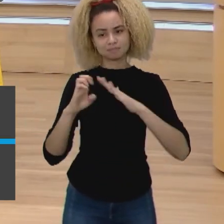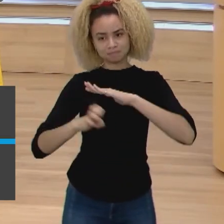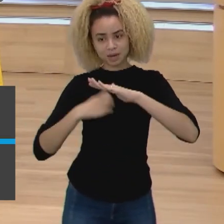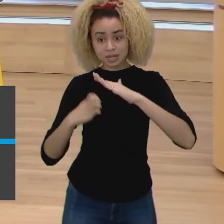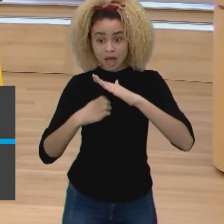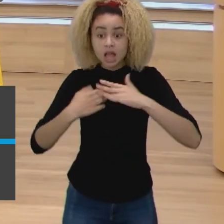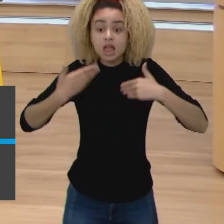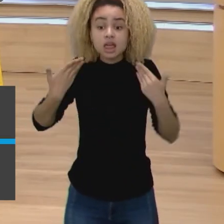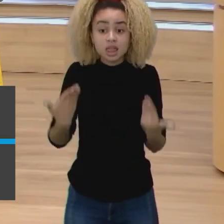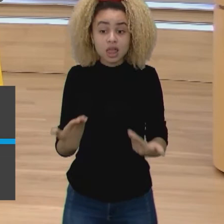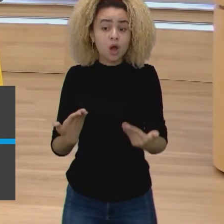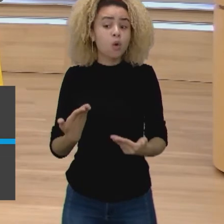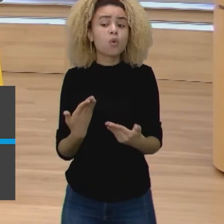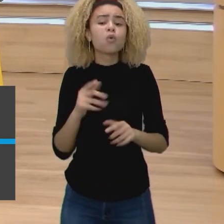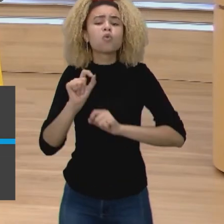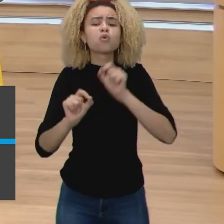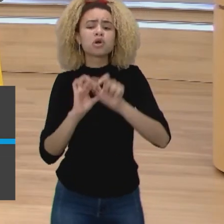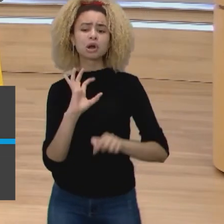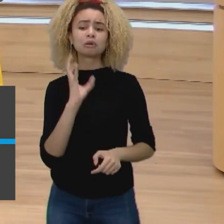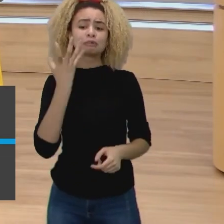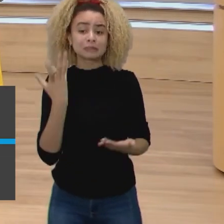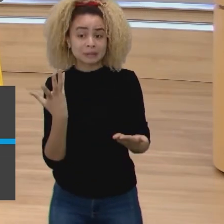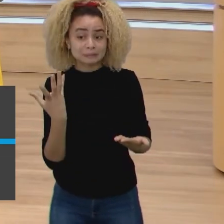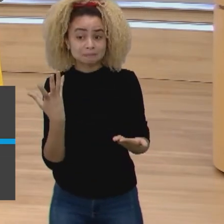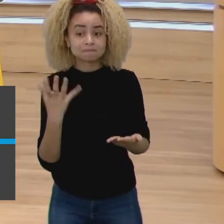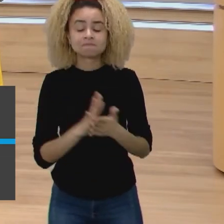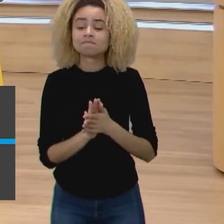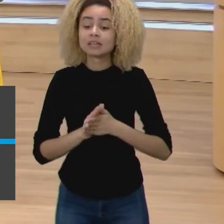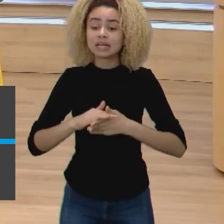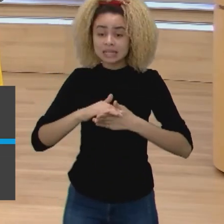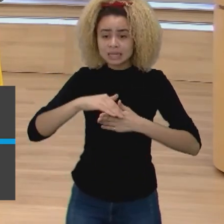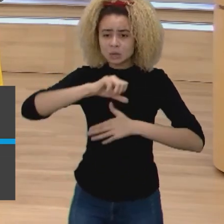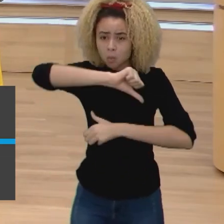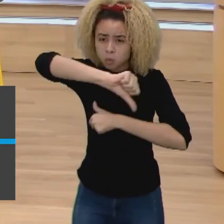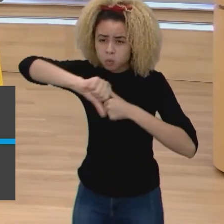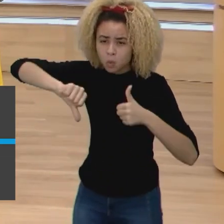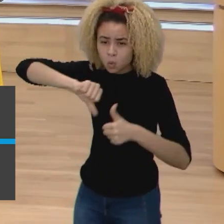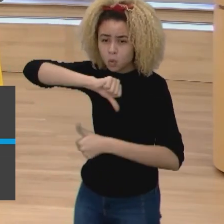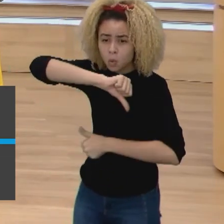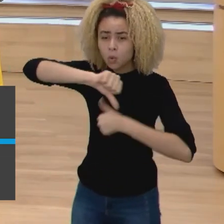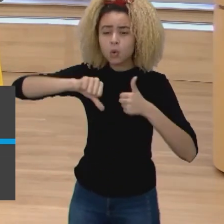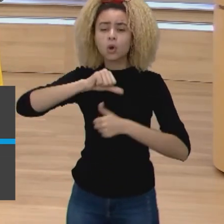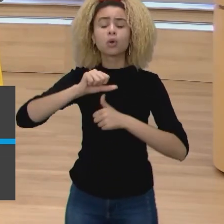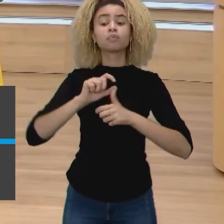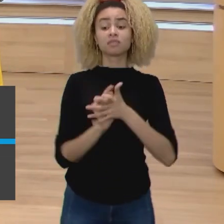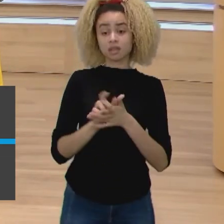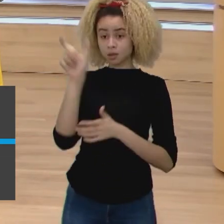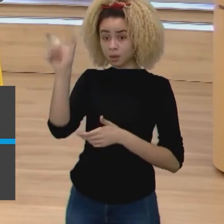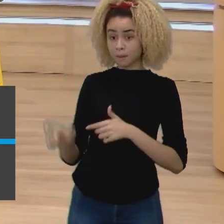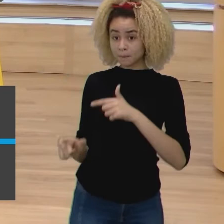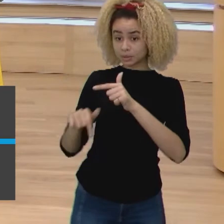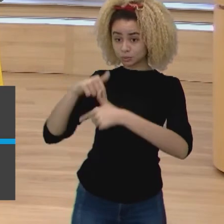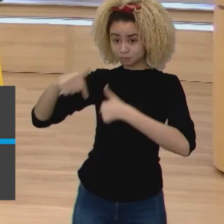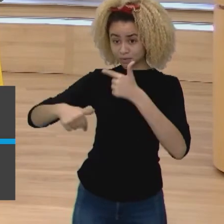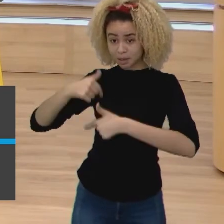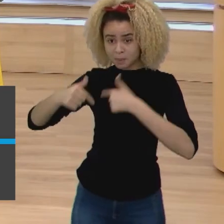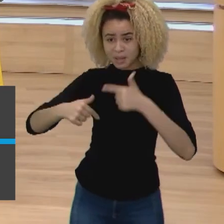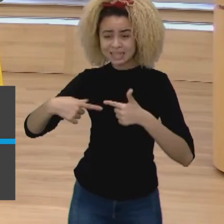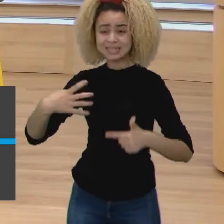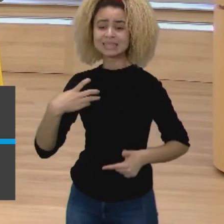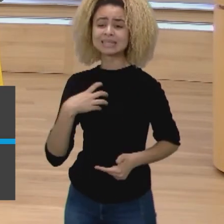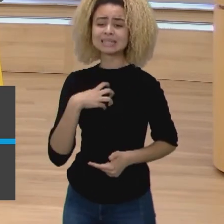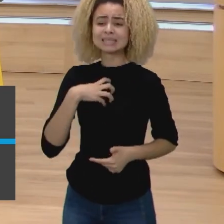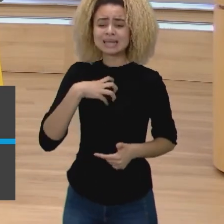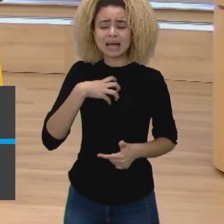só as consequências disso. Com todo esse processo que está acontecendo, o trabalhador ele se sente